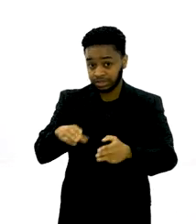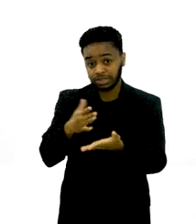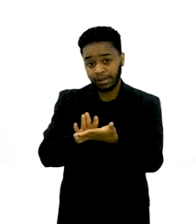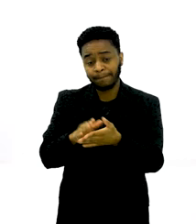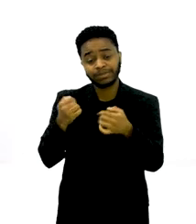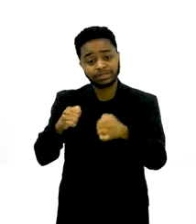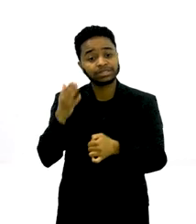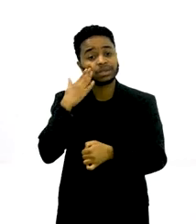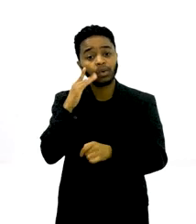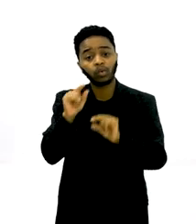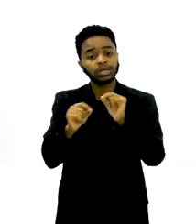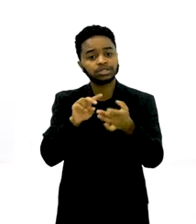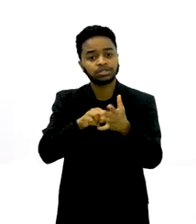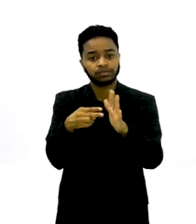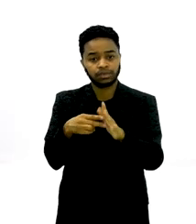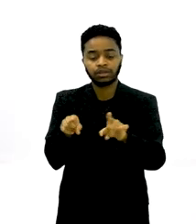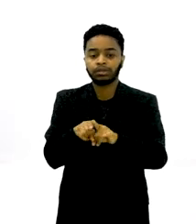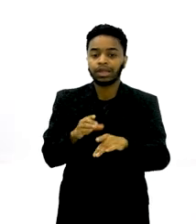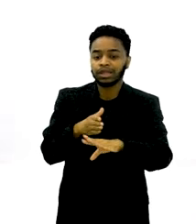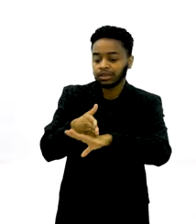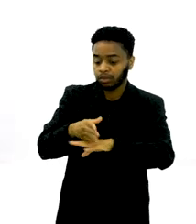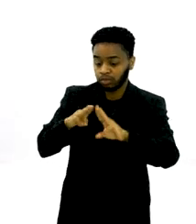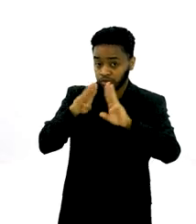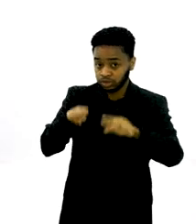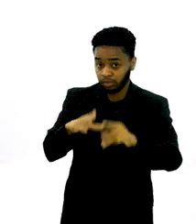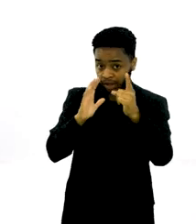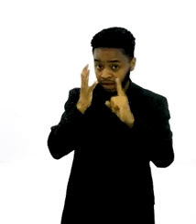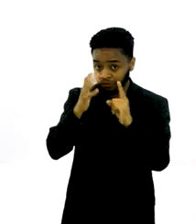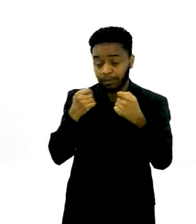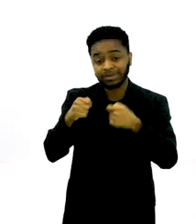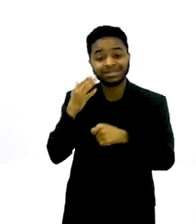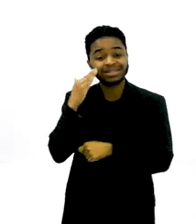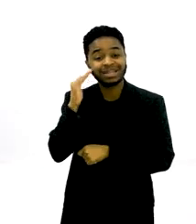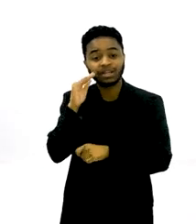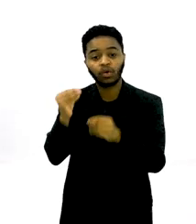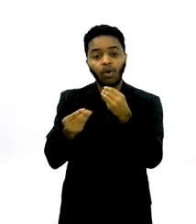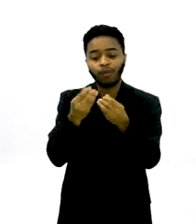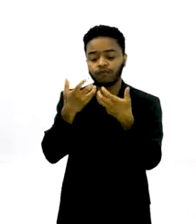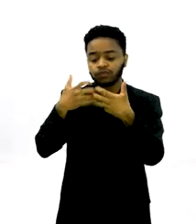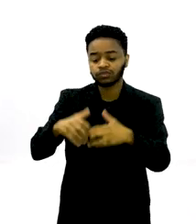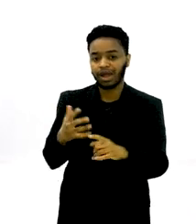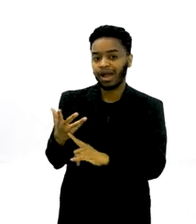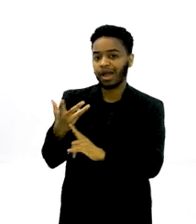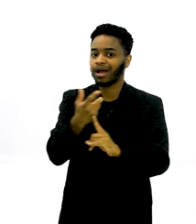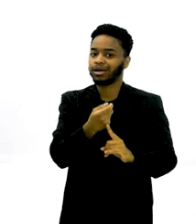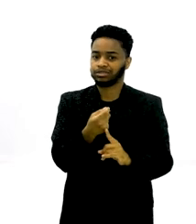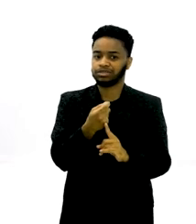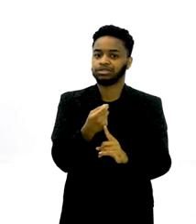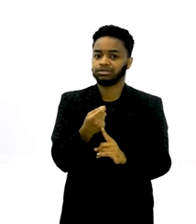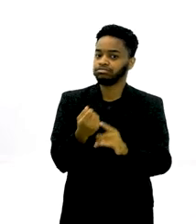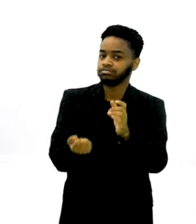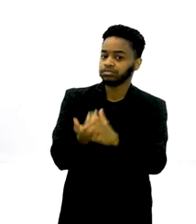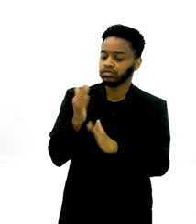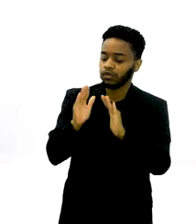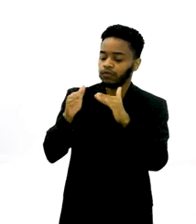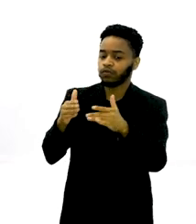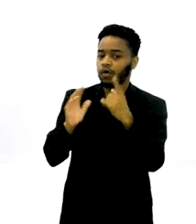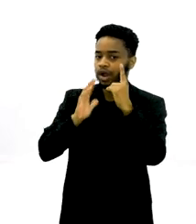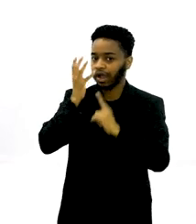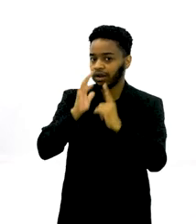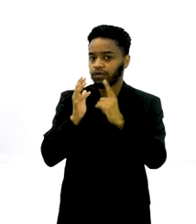Você tem que sair sabendo que é Samba ao entrar no museu do carnaval você tem que reconhecer a arte produzida para o